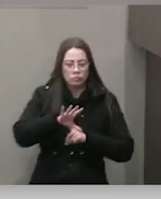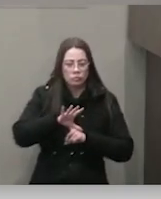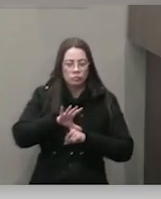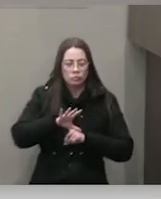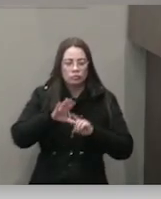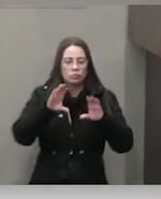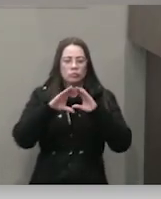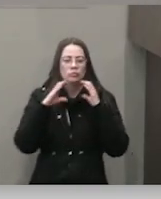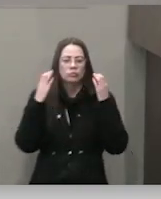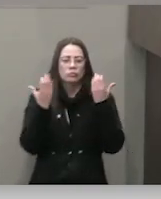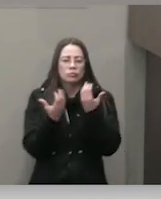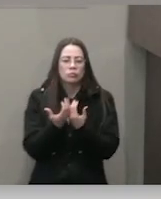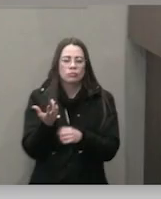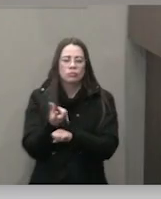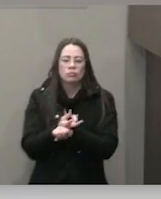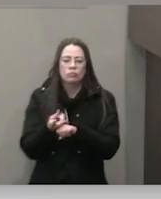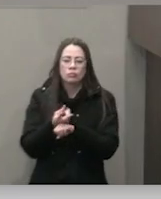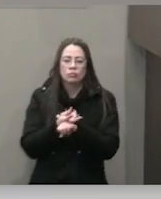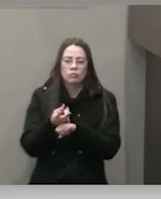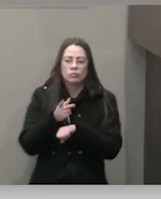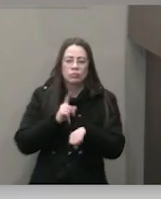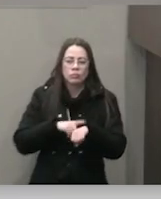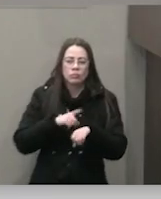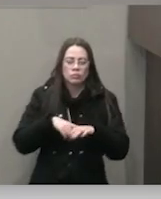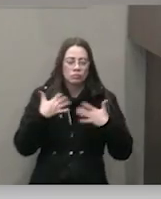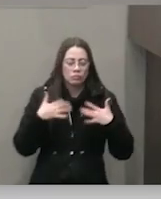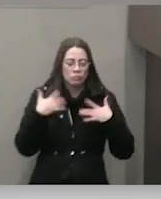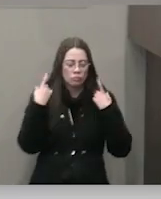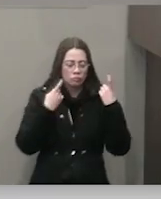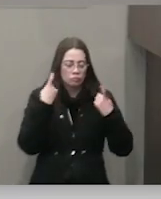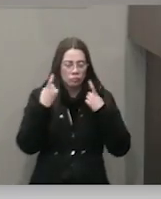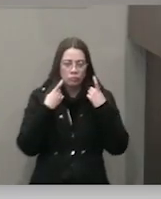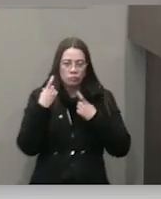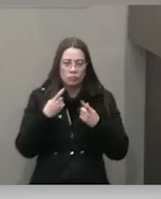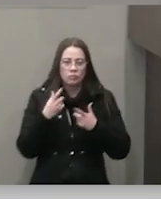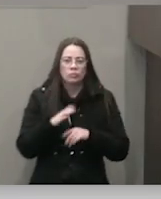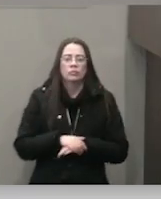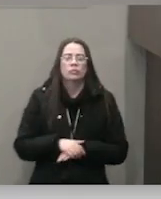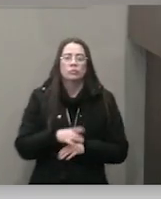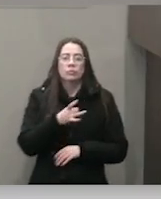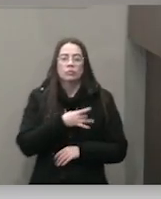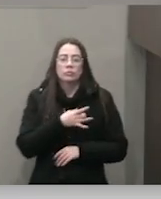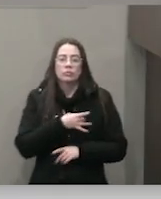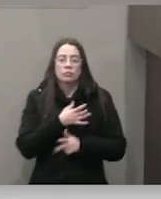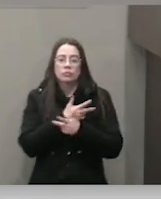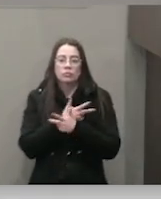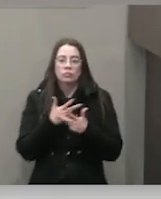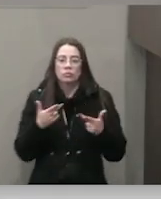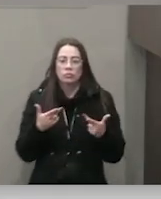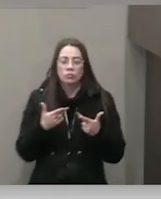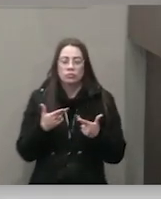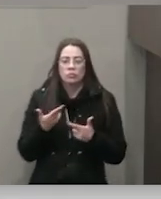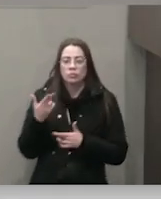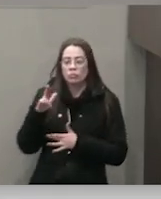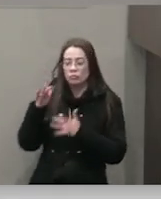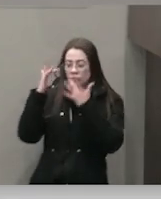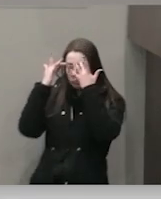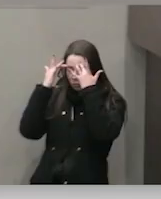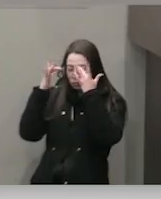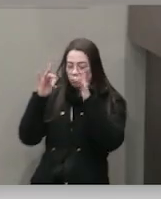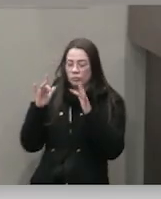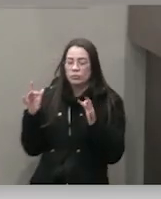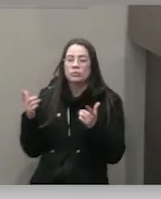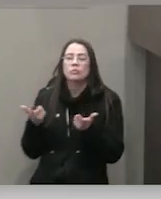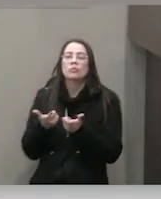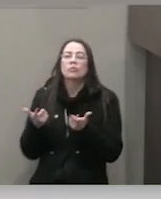nossa comunidade procura no momento de desespero, no momento de pavor, ou quando não tem segurança,